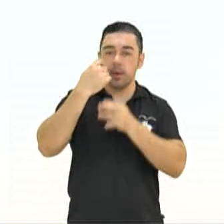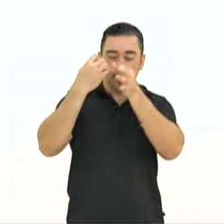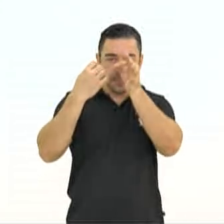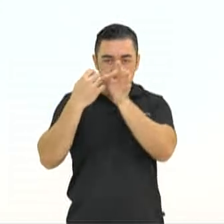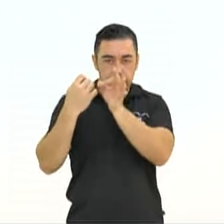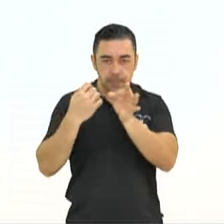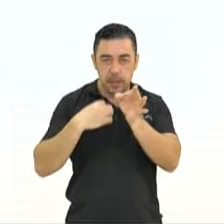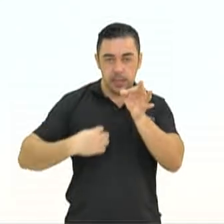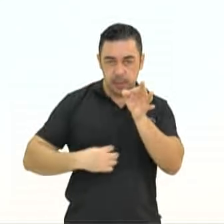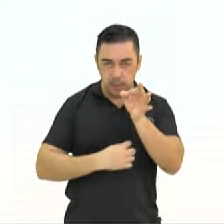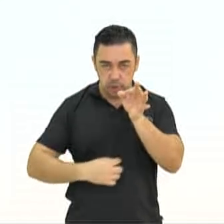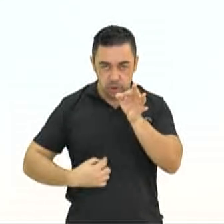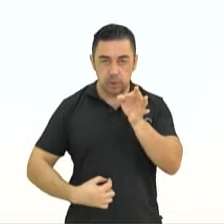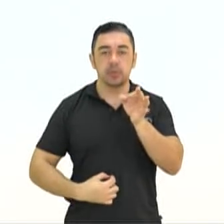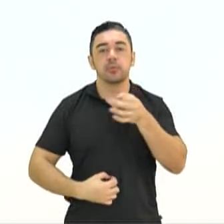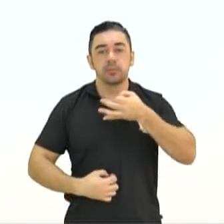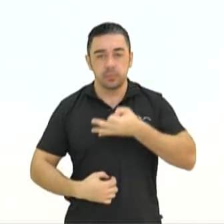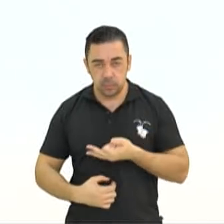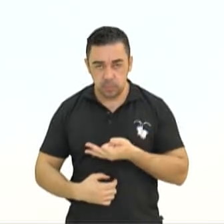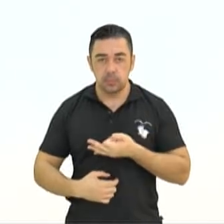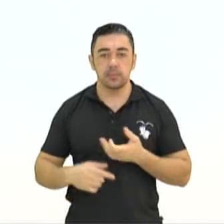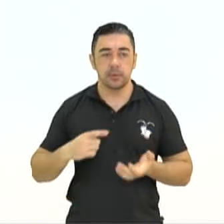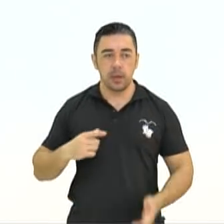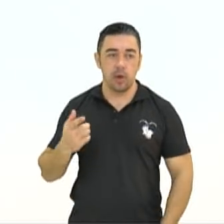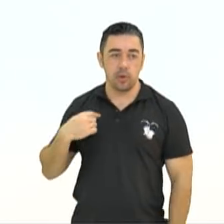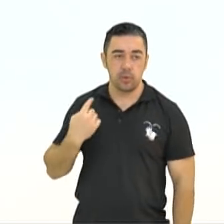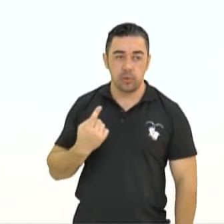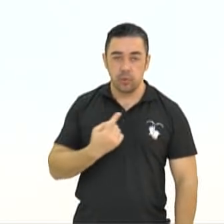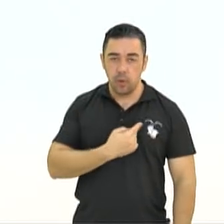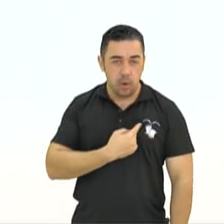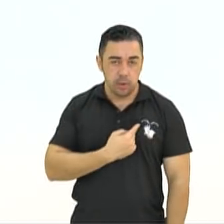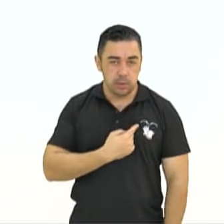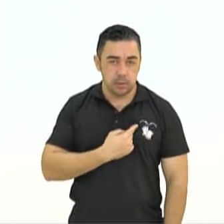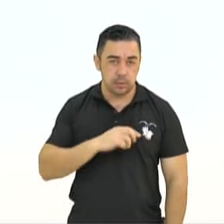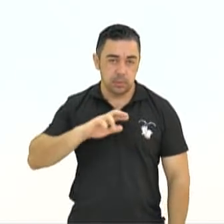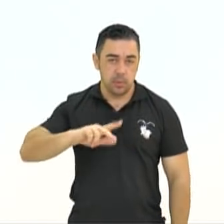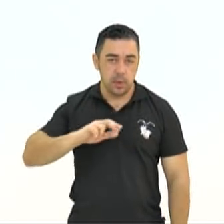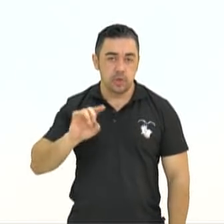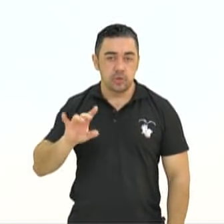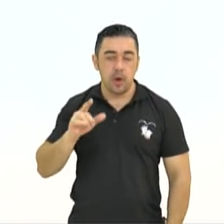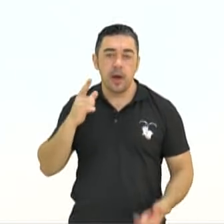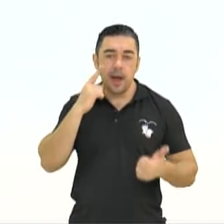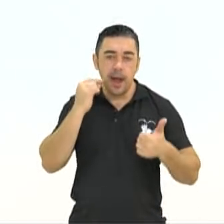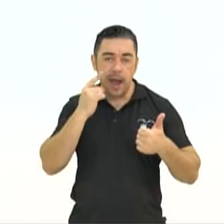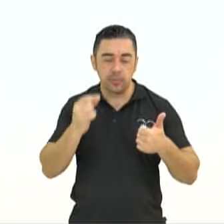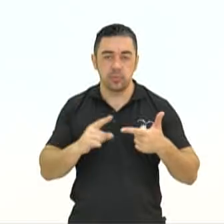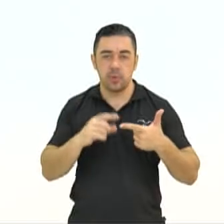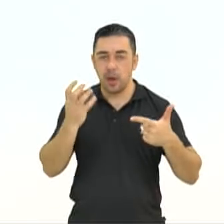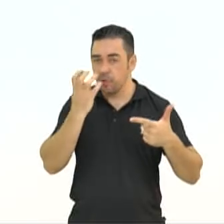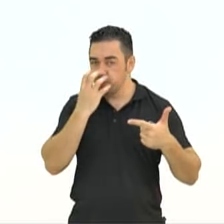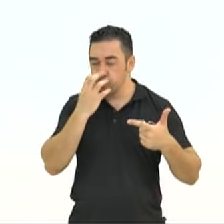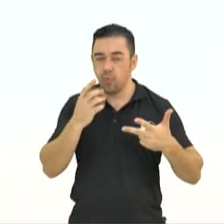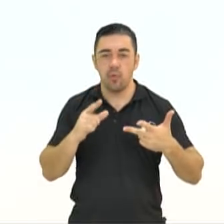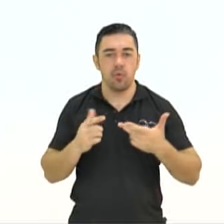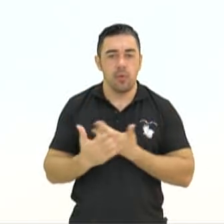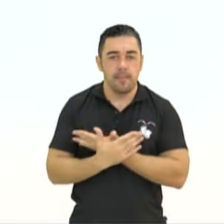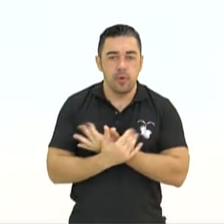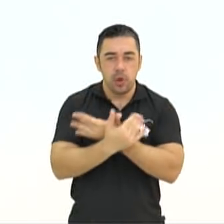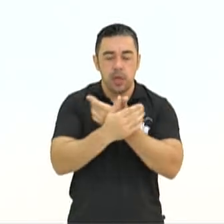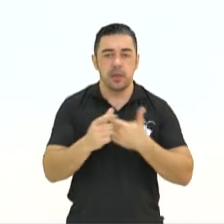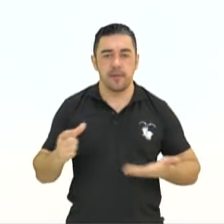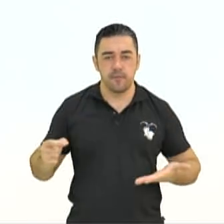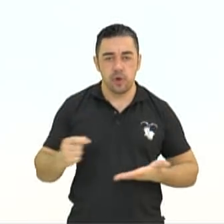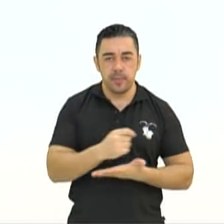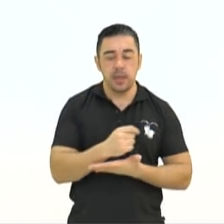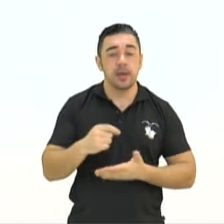intestino, isso mesmo, a boca e o ânus. Nós, não só nós, mas os gatos, os cachorros, borboletas, formigas e até